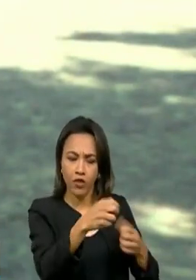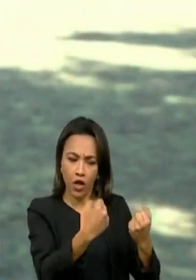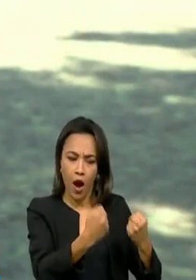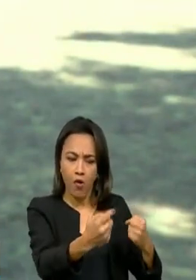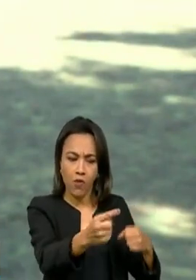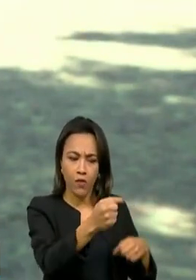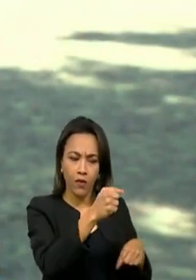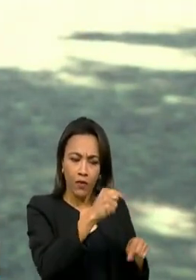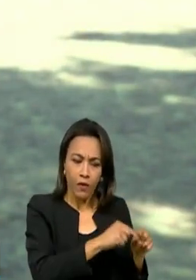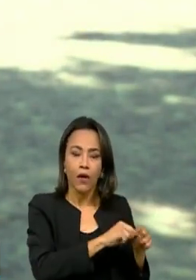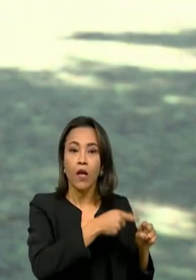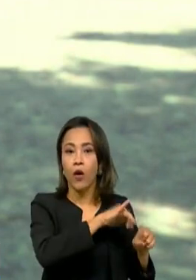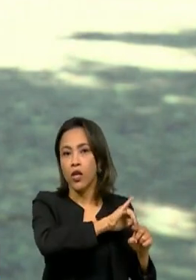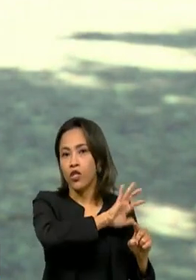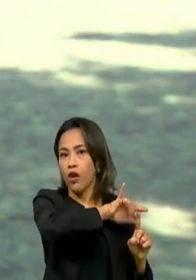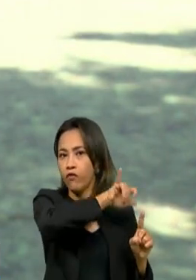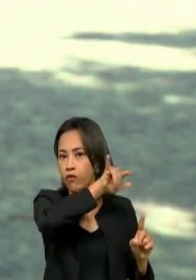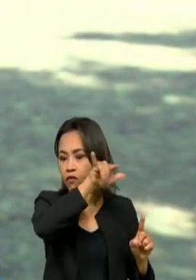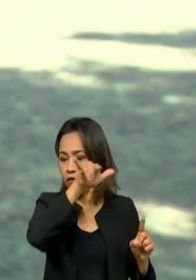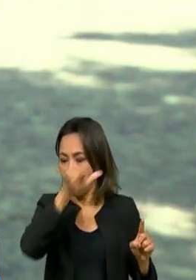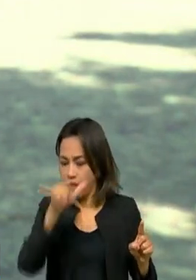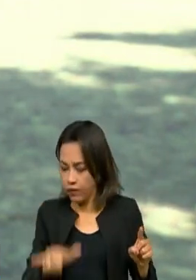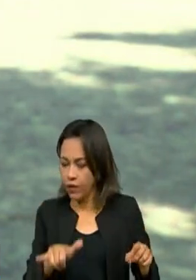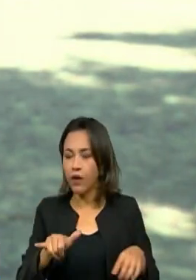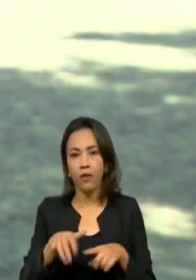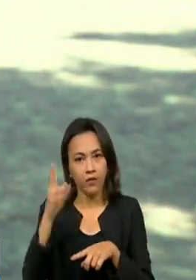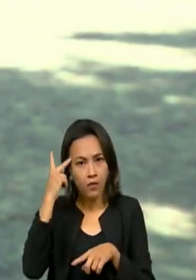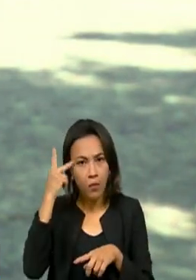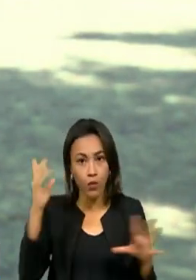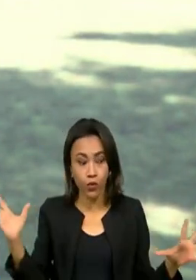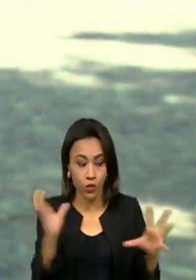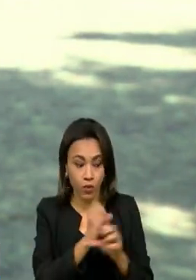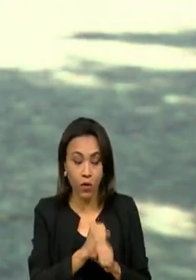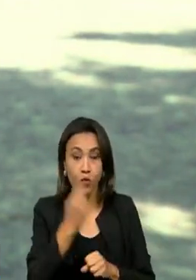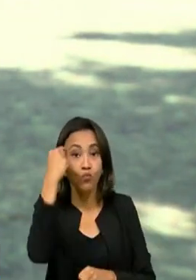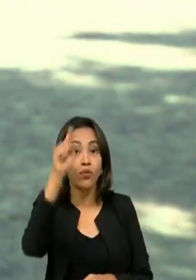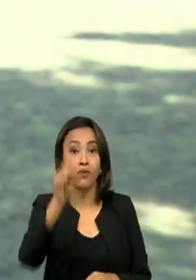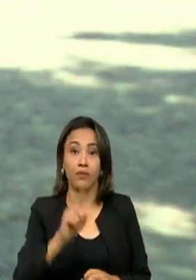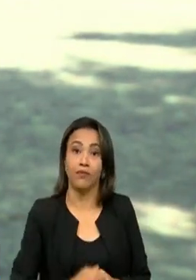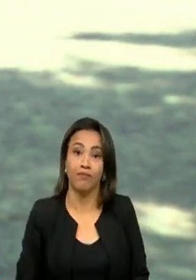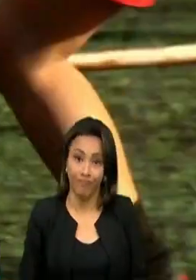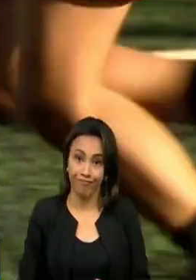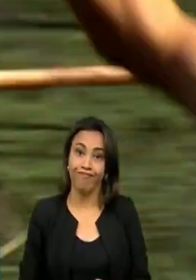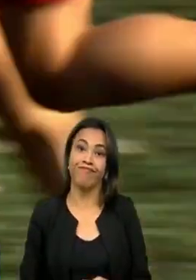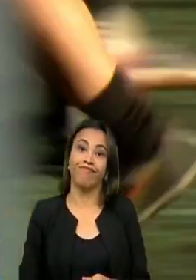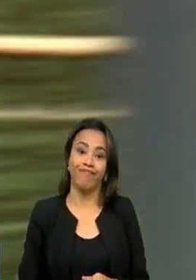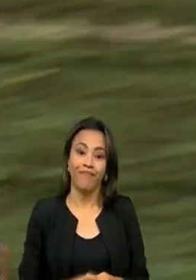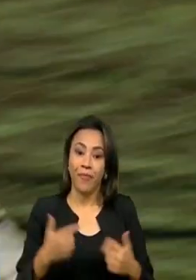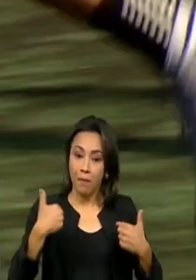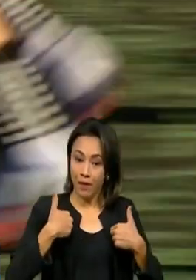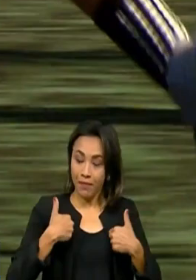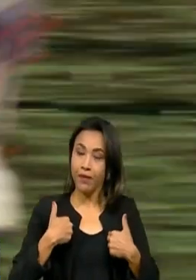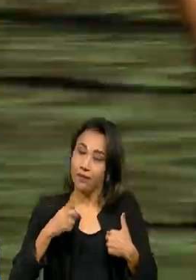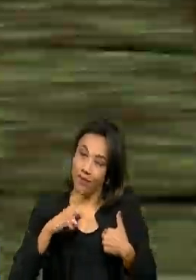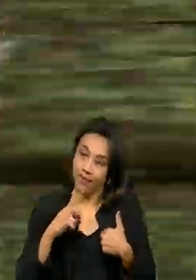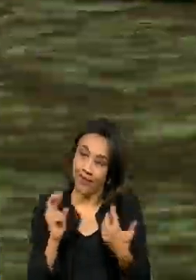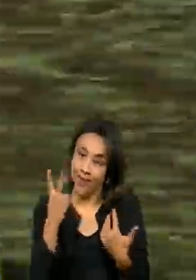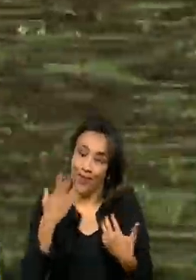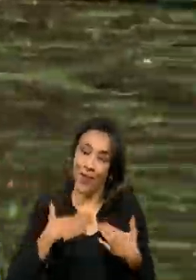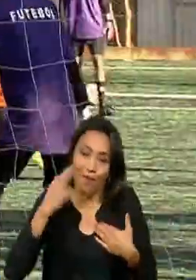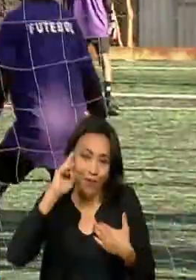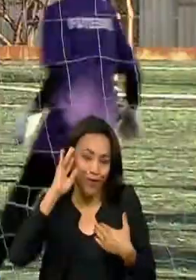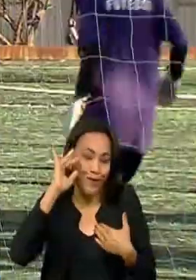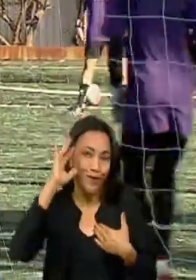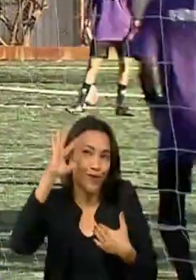depois eu fazia um trajeto de avião até aqui em São Paulo. No total dava quase um dia direto. Pra mim vale, porque é meu sonho